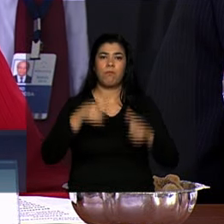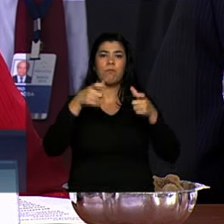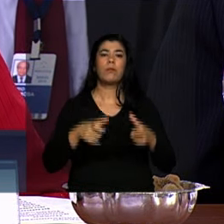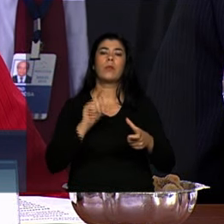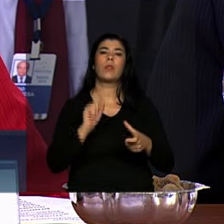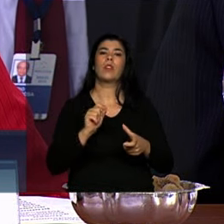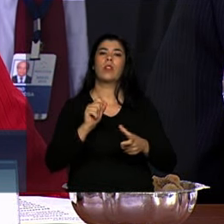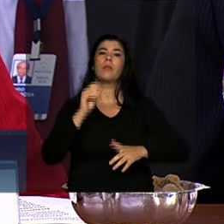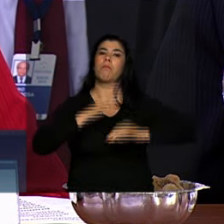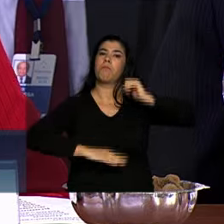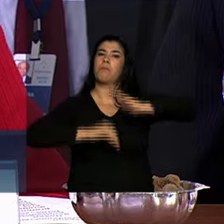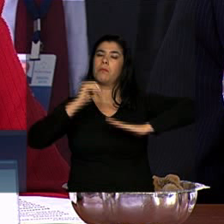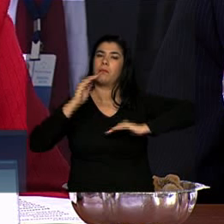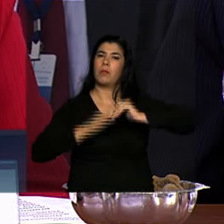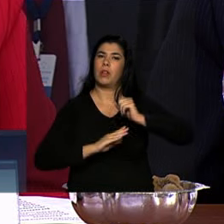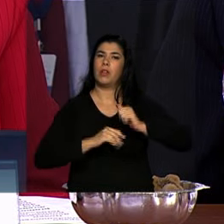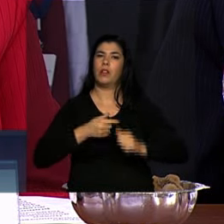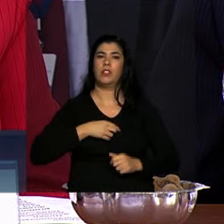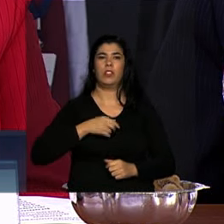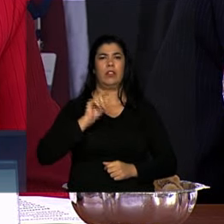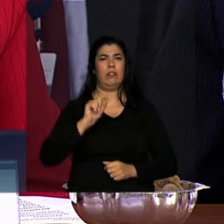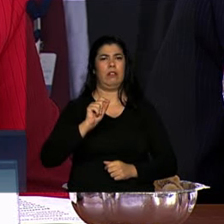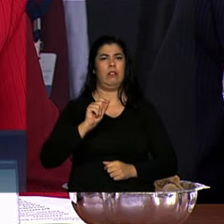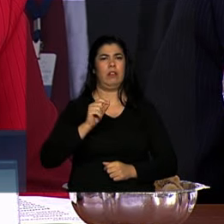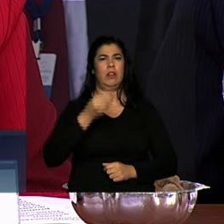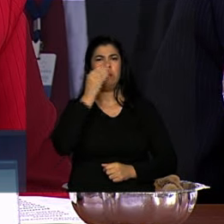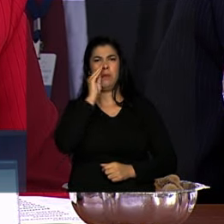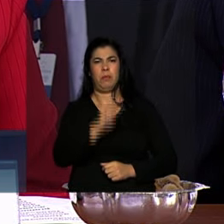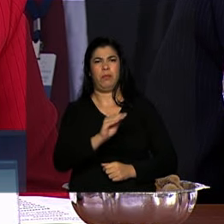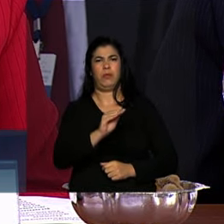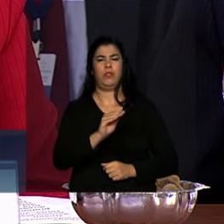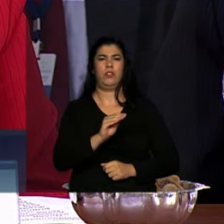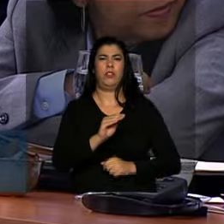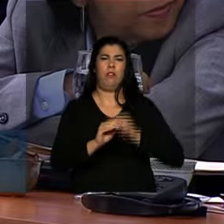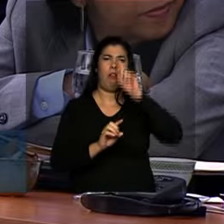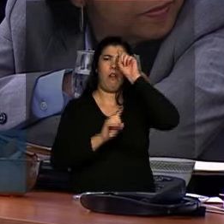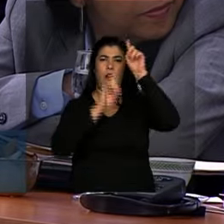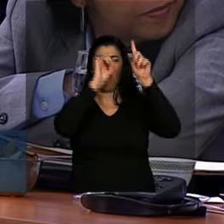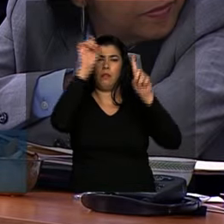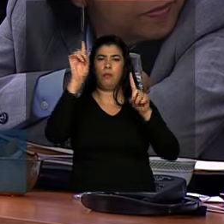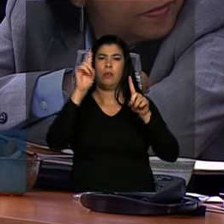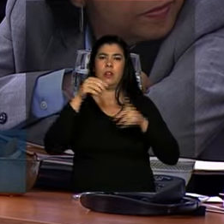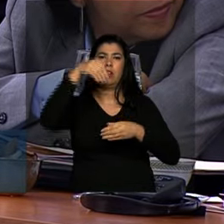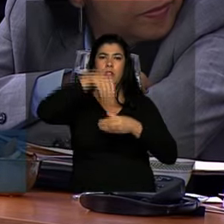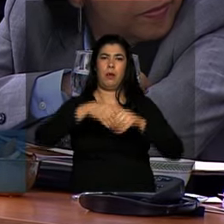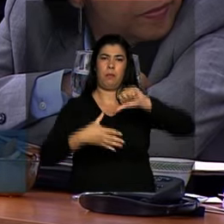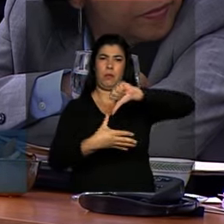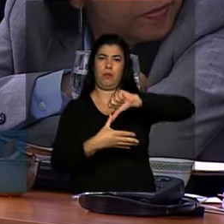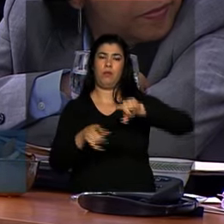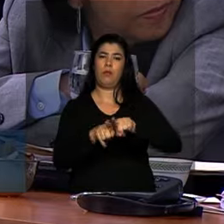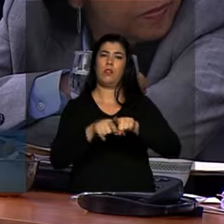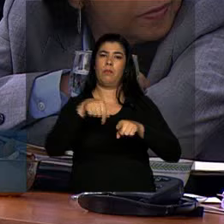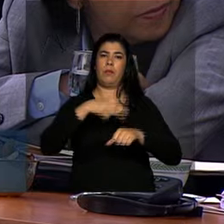aventuras antidemocráticas na América do Sul, na nossa região.